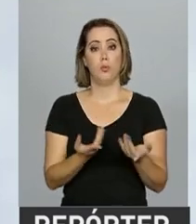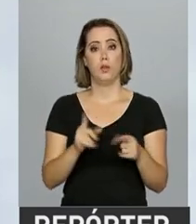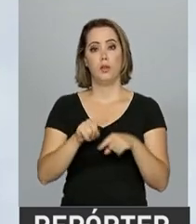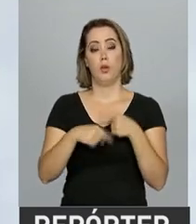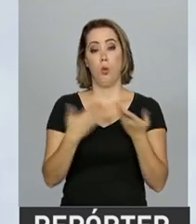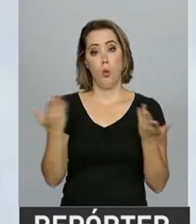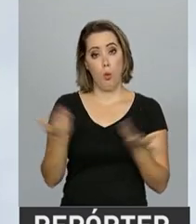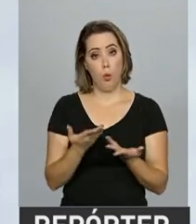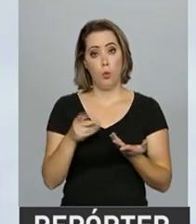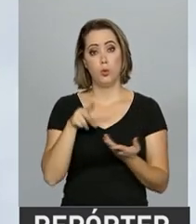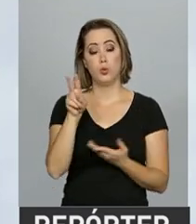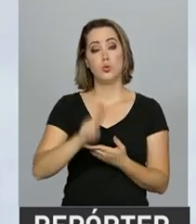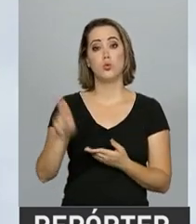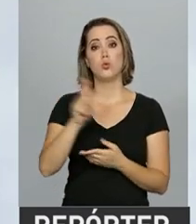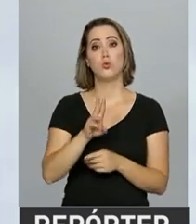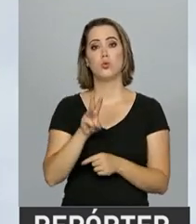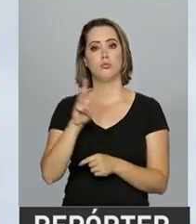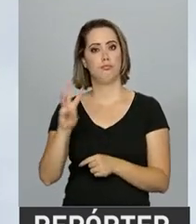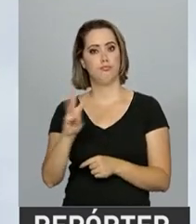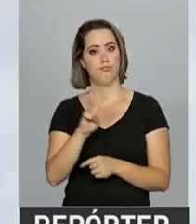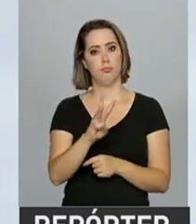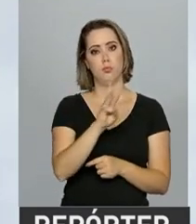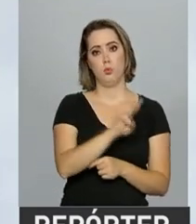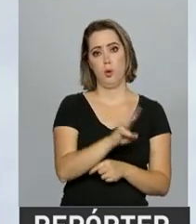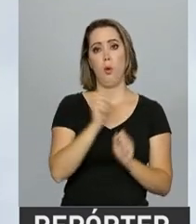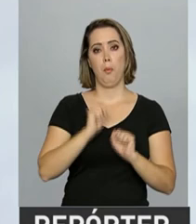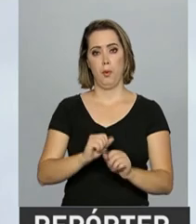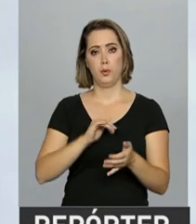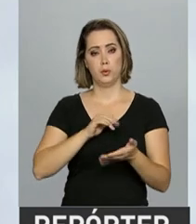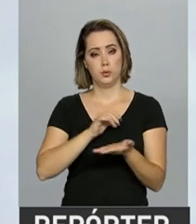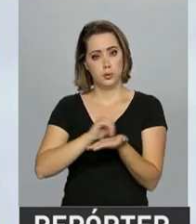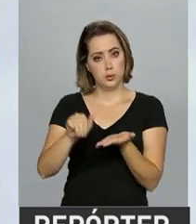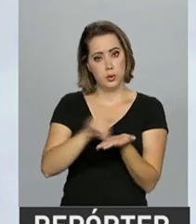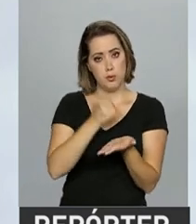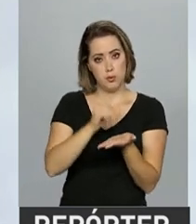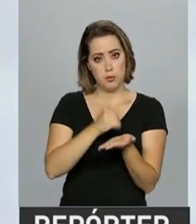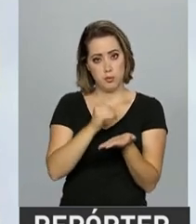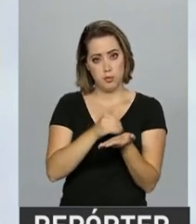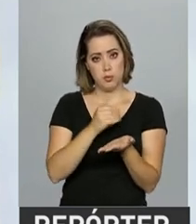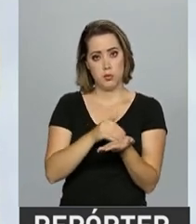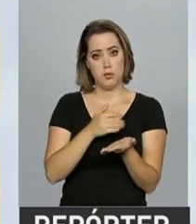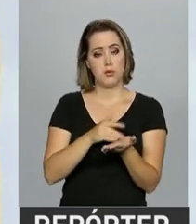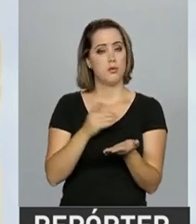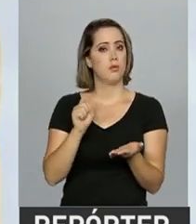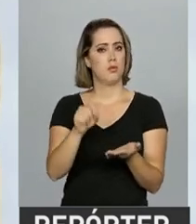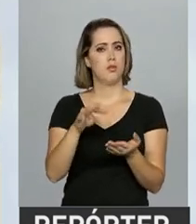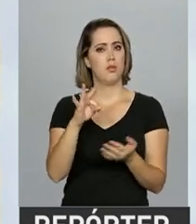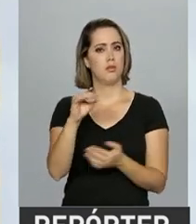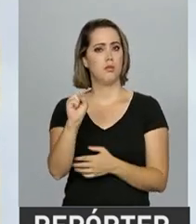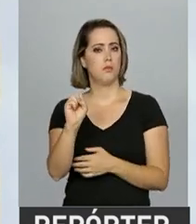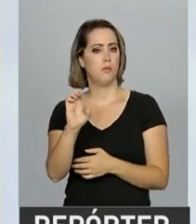NET permitiu o preenchimento de um formulário online diretamente no portal do TSE e o